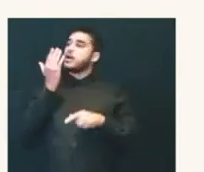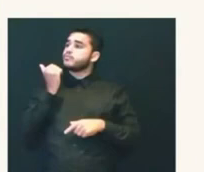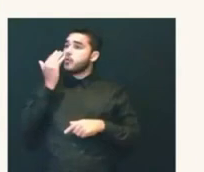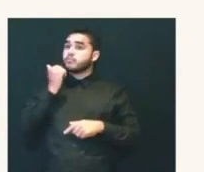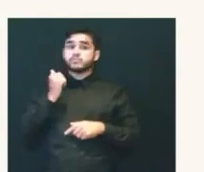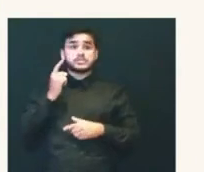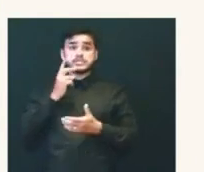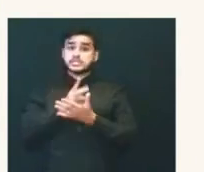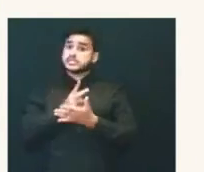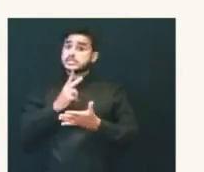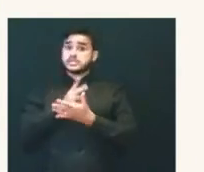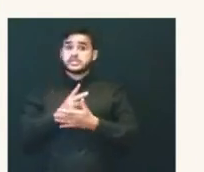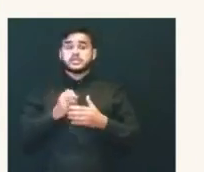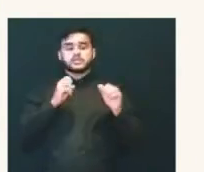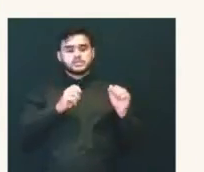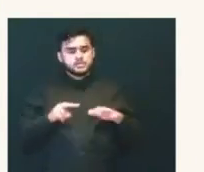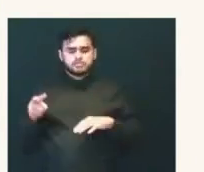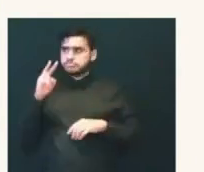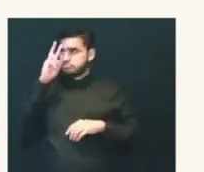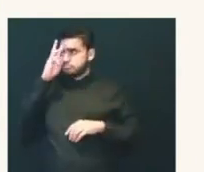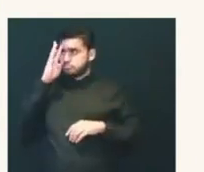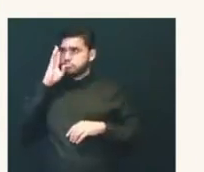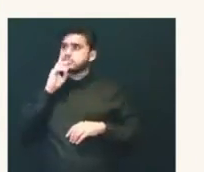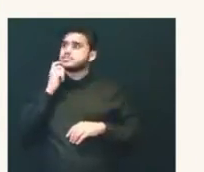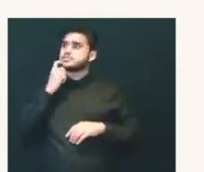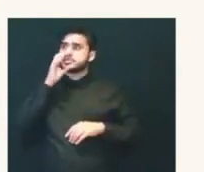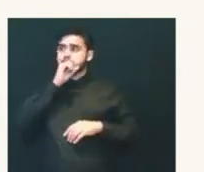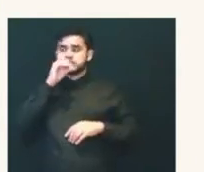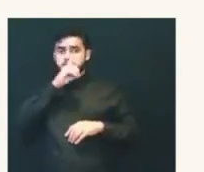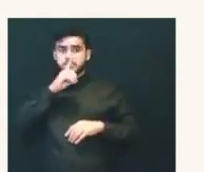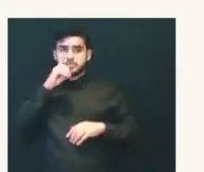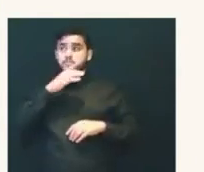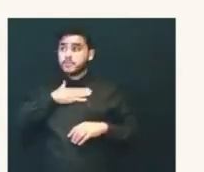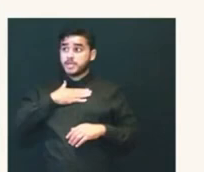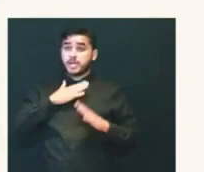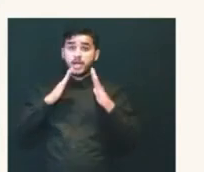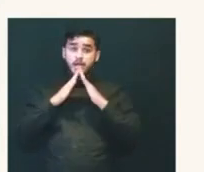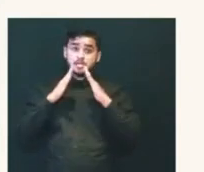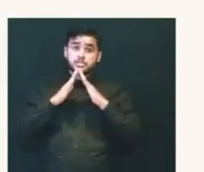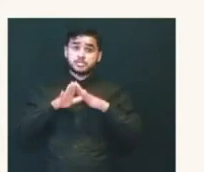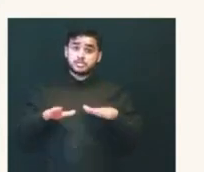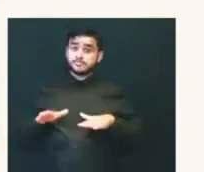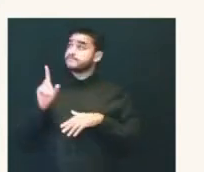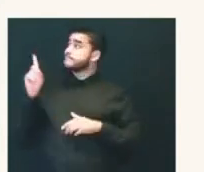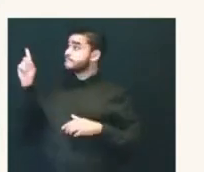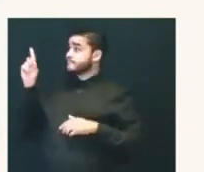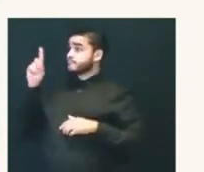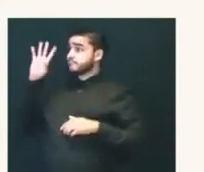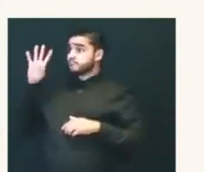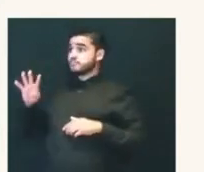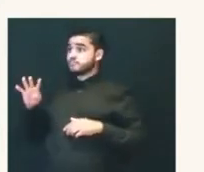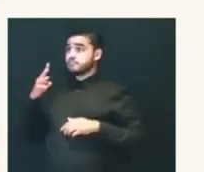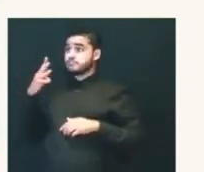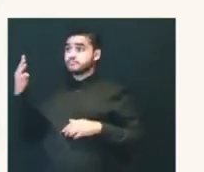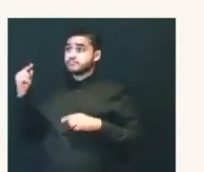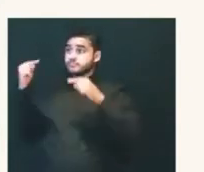para toda a semana. Isso cabe para qualquer paciente. Tá? Lá na minha casa, eu aplico isso. E eu faço a lista de compras